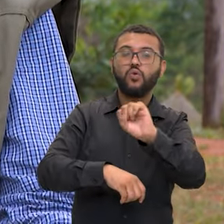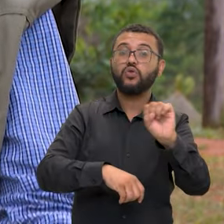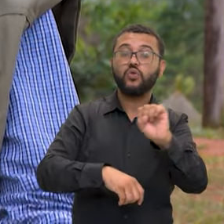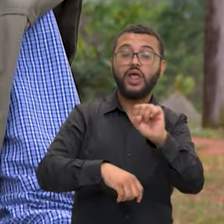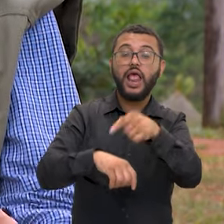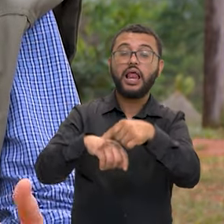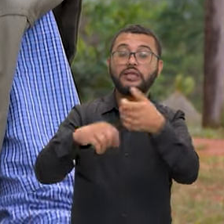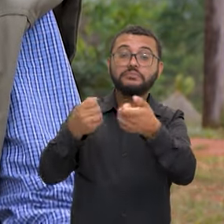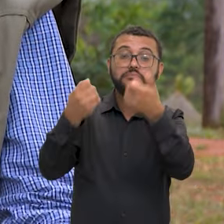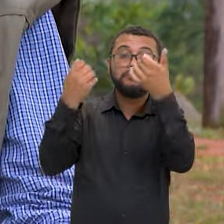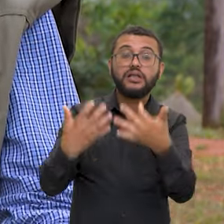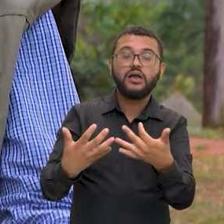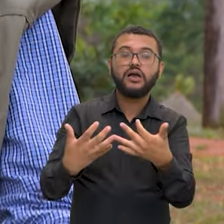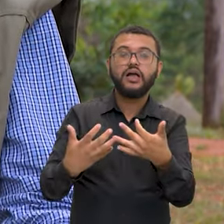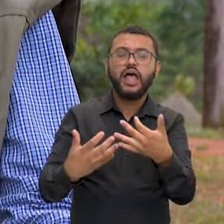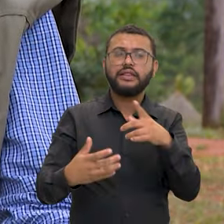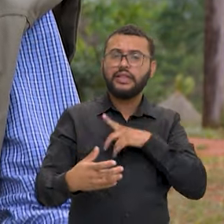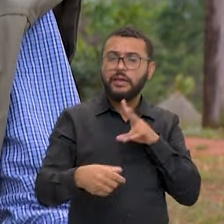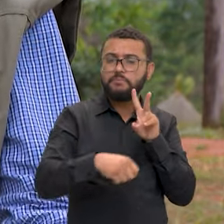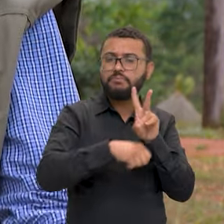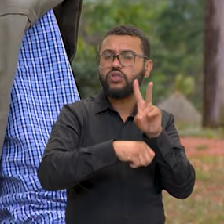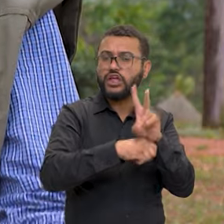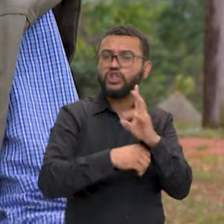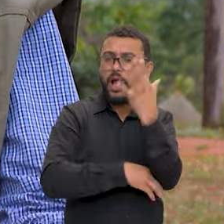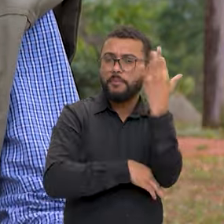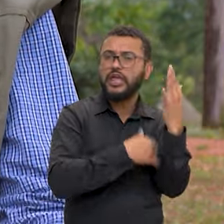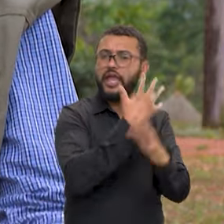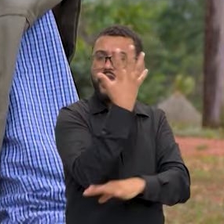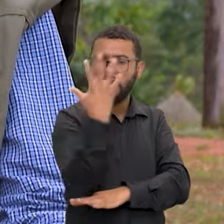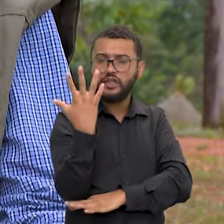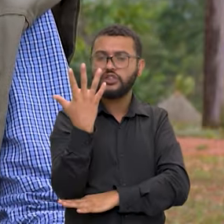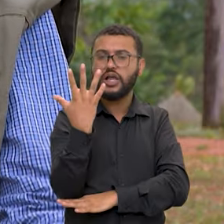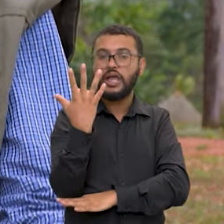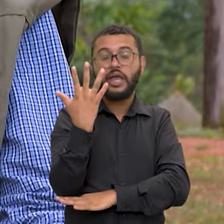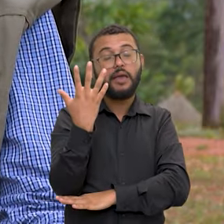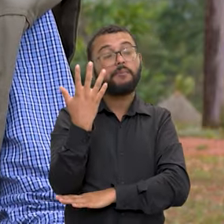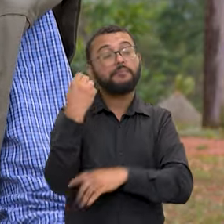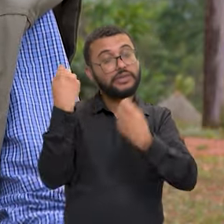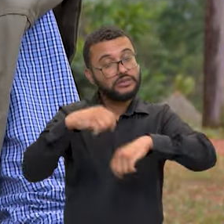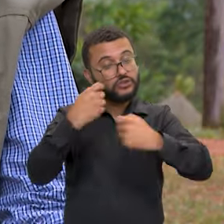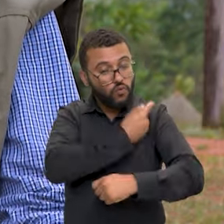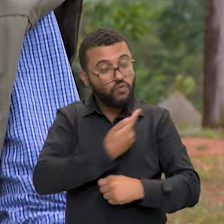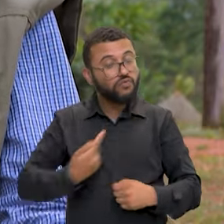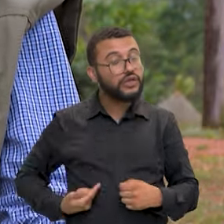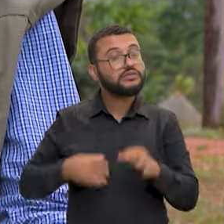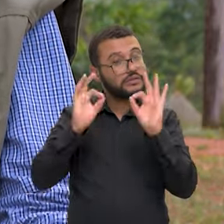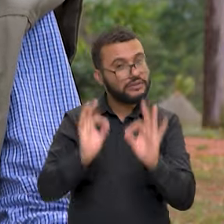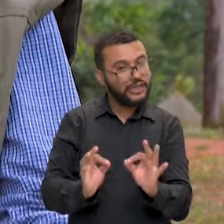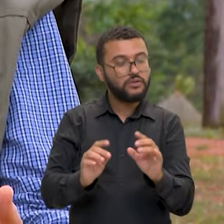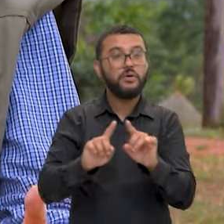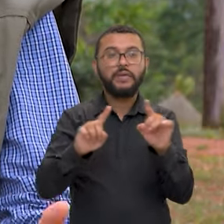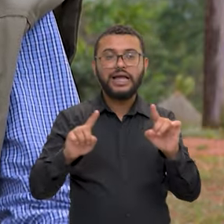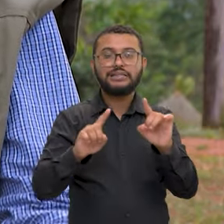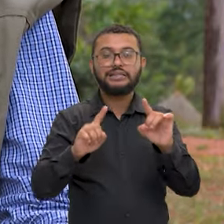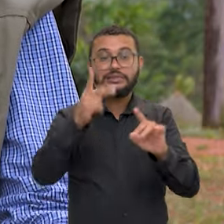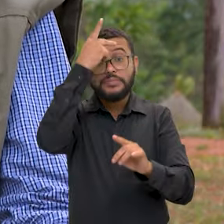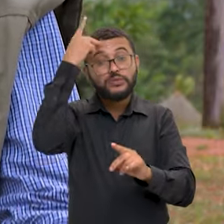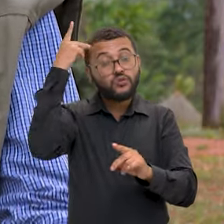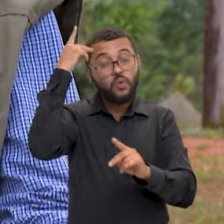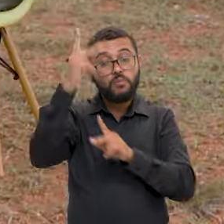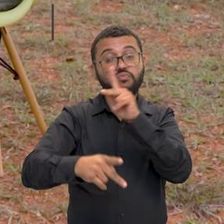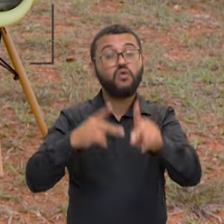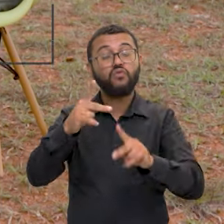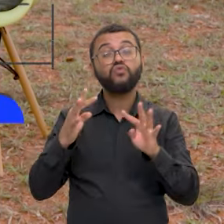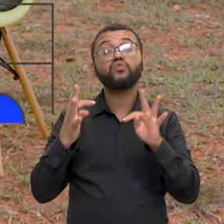público, mas também de toda a coletividade. Com as unidades de conservação não é diferente. O ICMBio é só o órgão gestor,